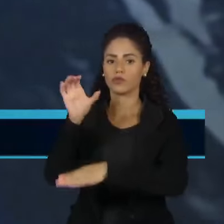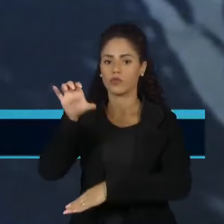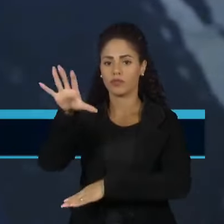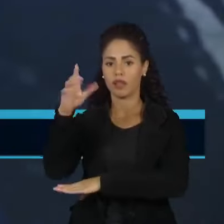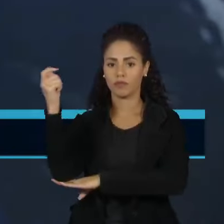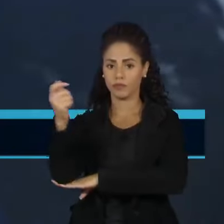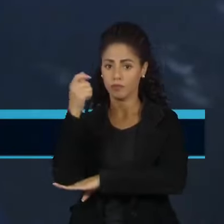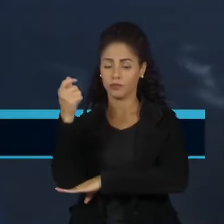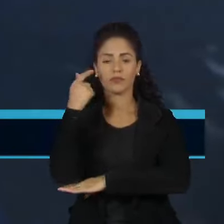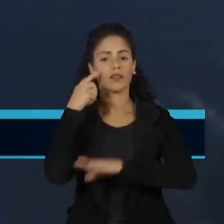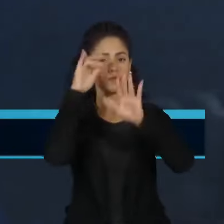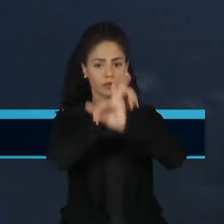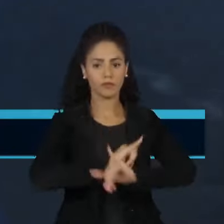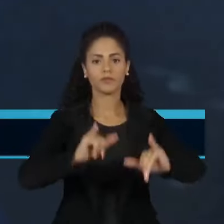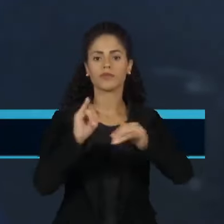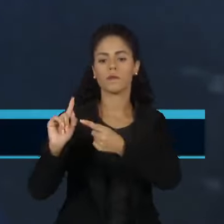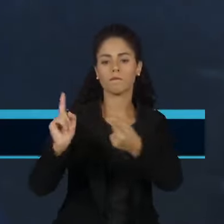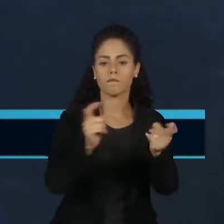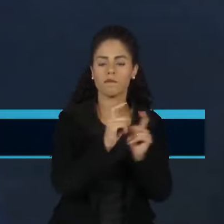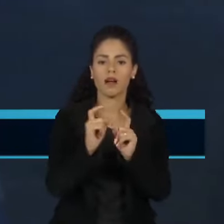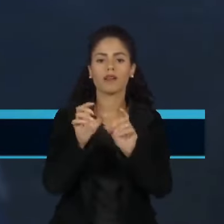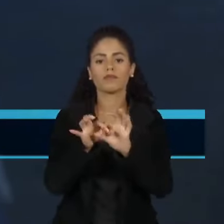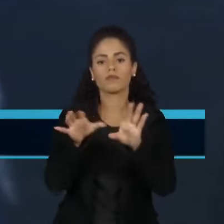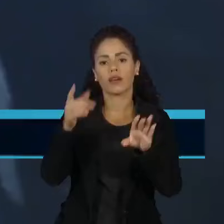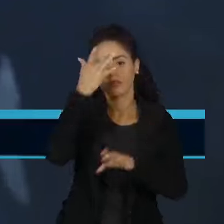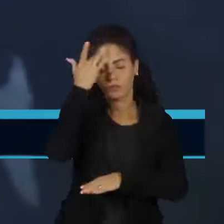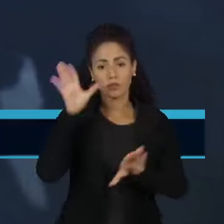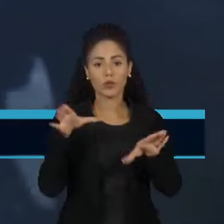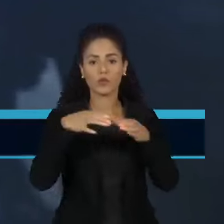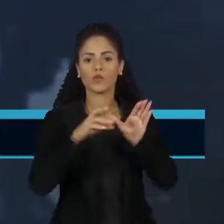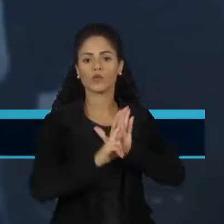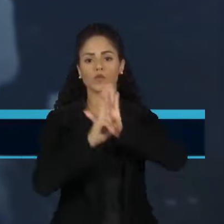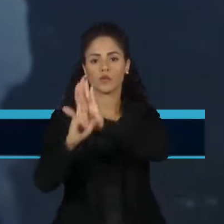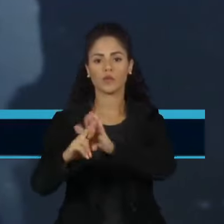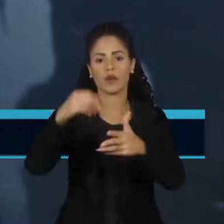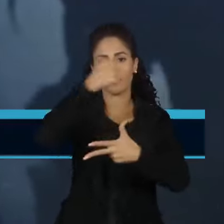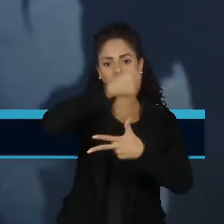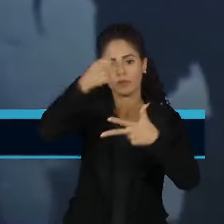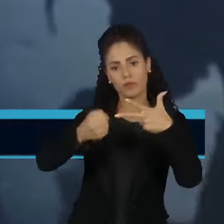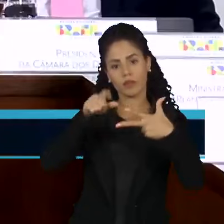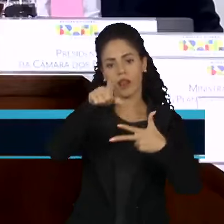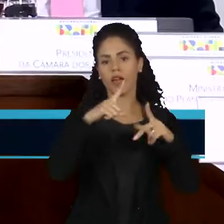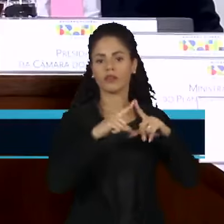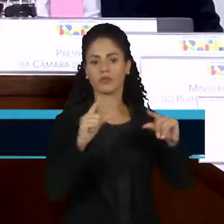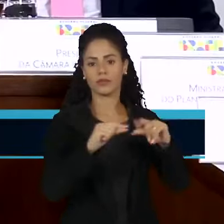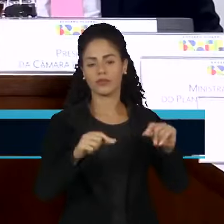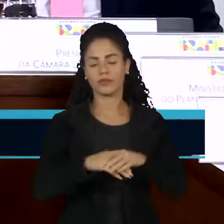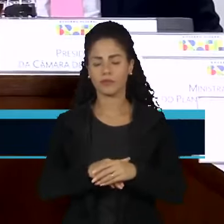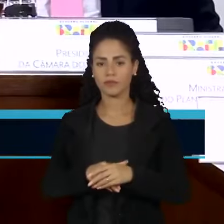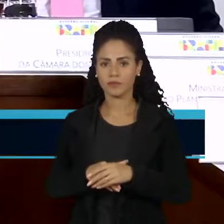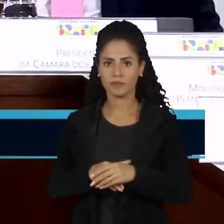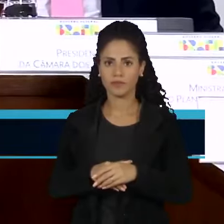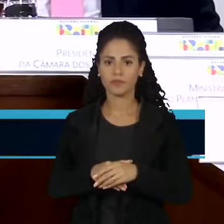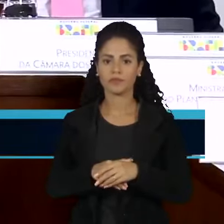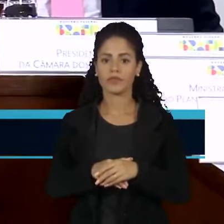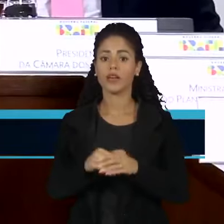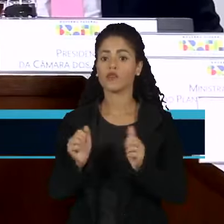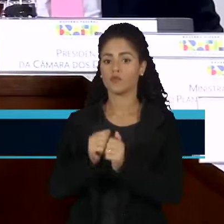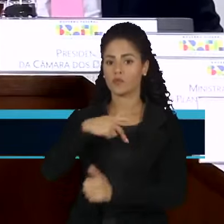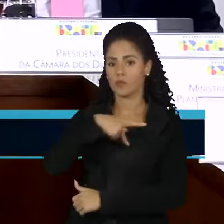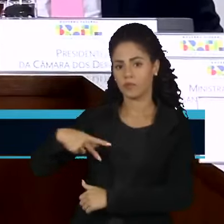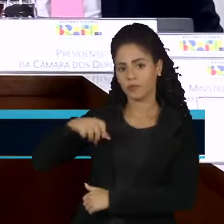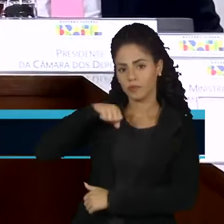O anúncio foi feito depois de uma reunião entre os representantes dos três poderes em Brasília. Ao lado dos